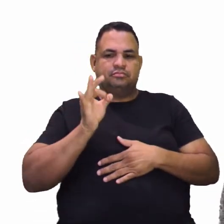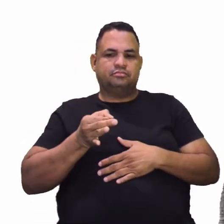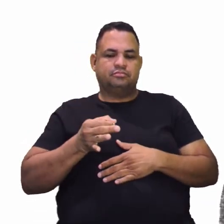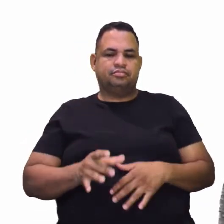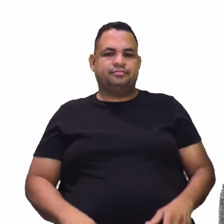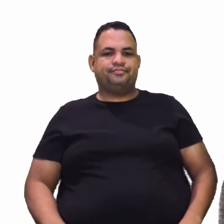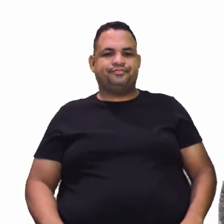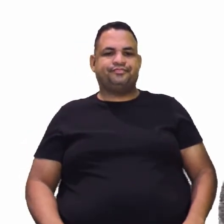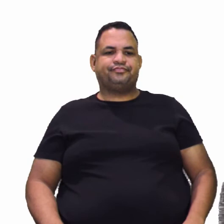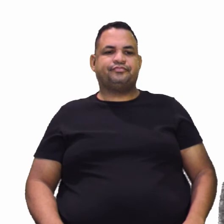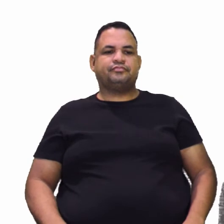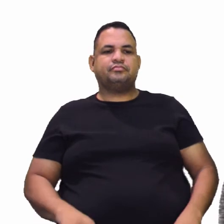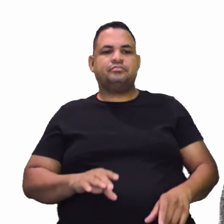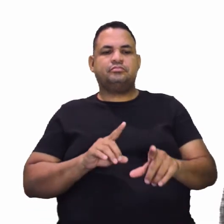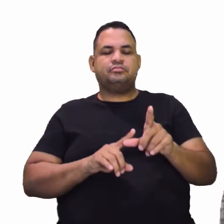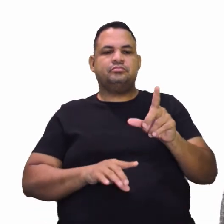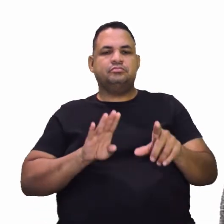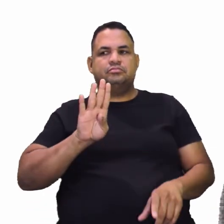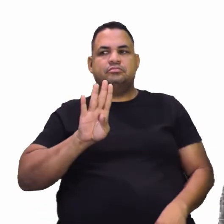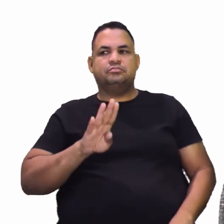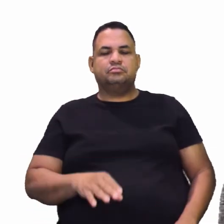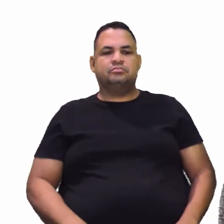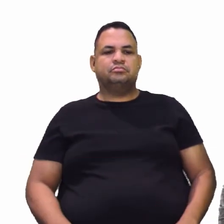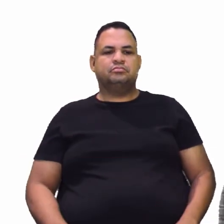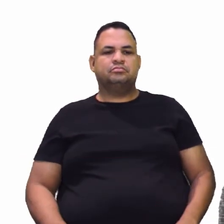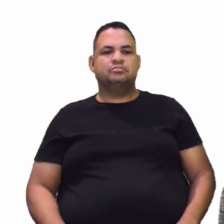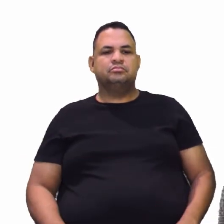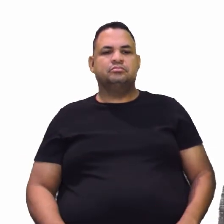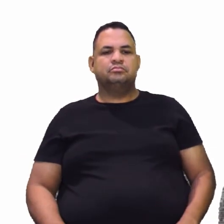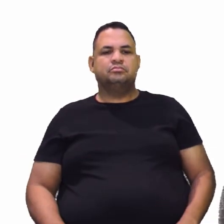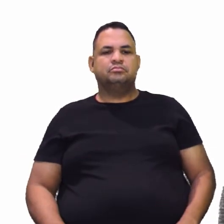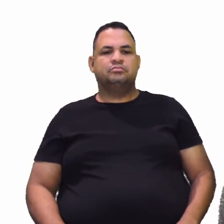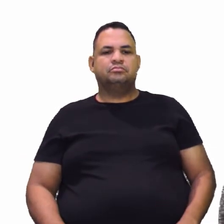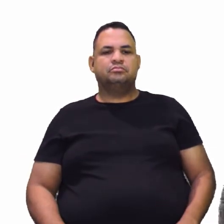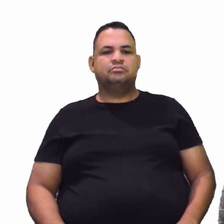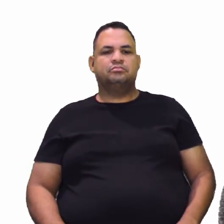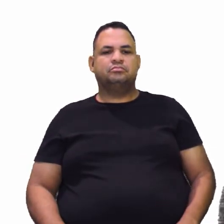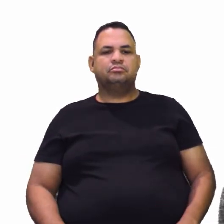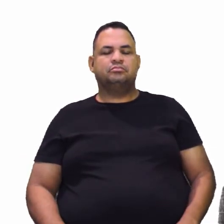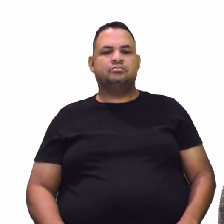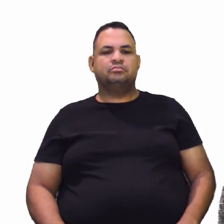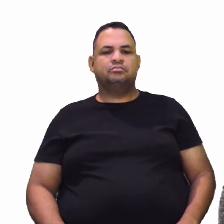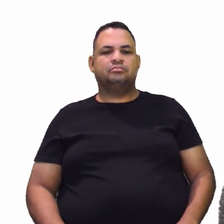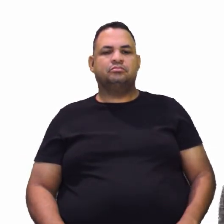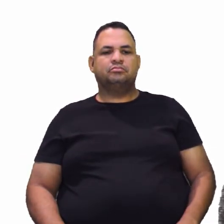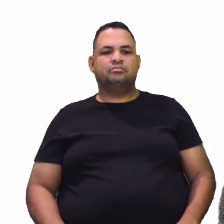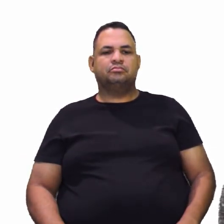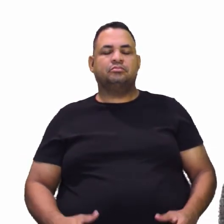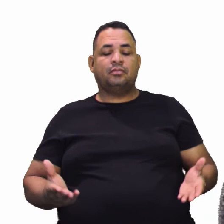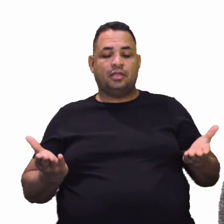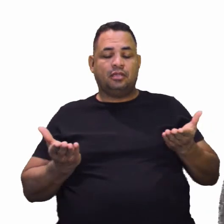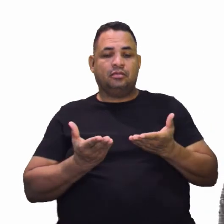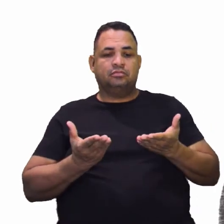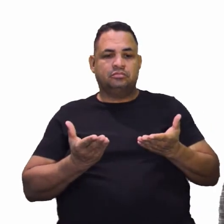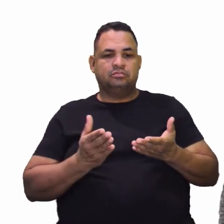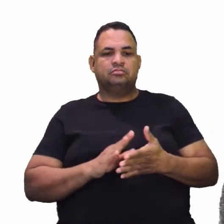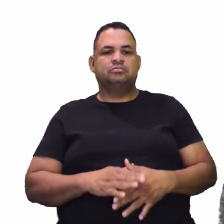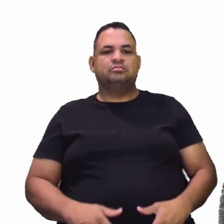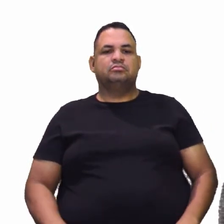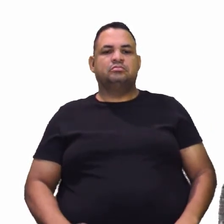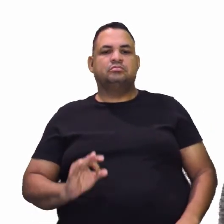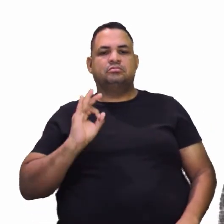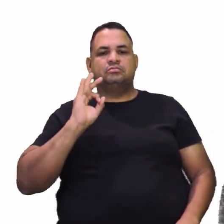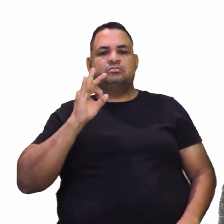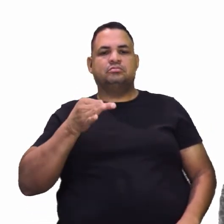certo? Na letra B, I drink Coke every day. Agora sim